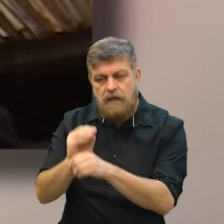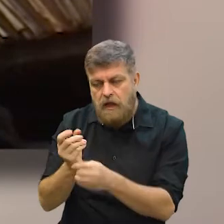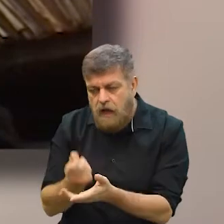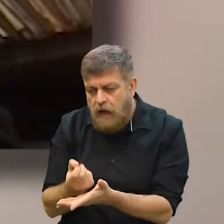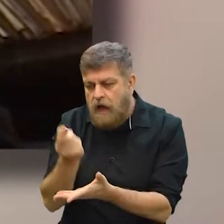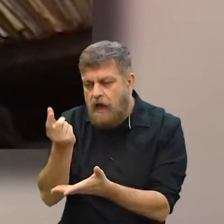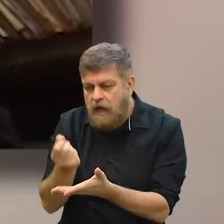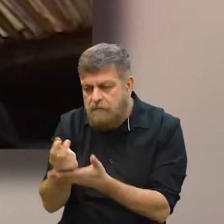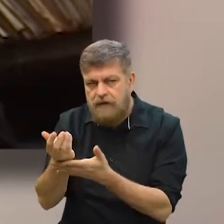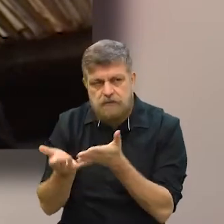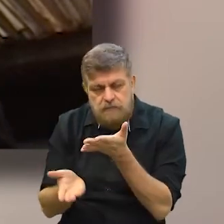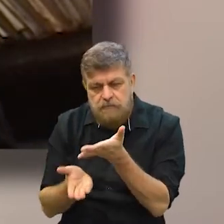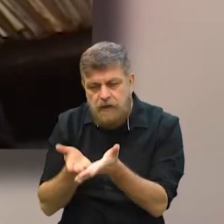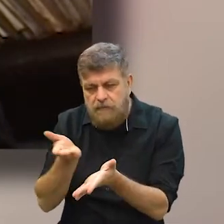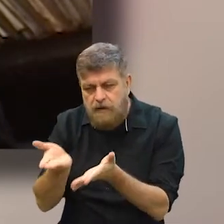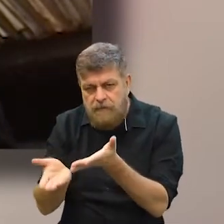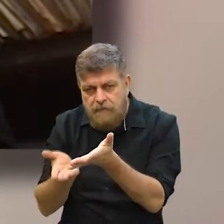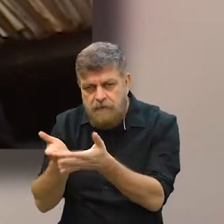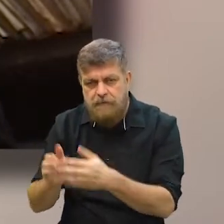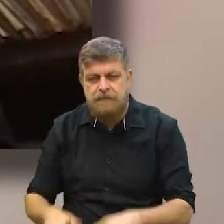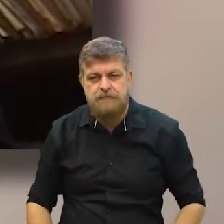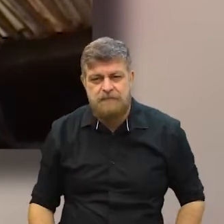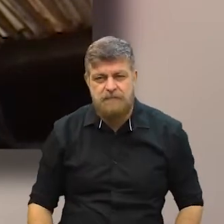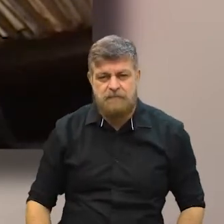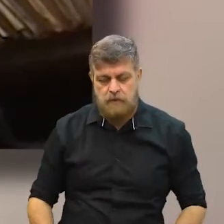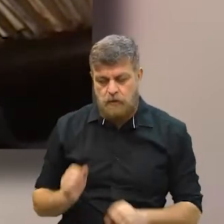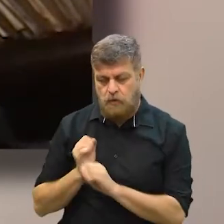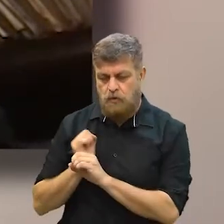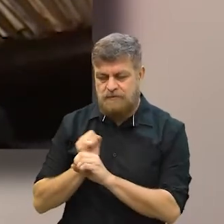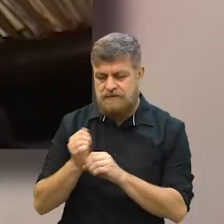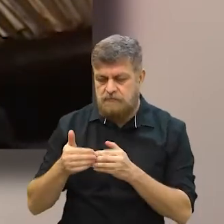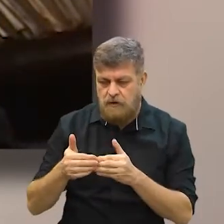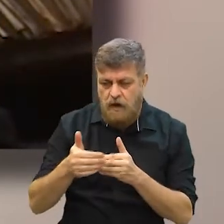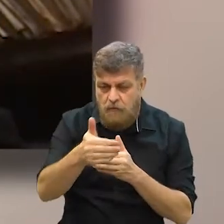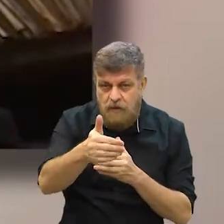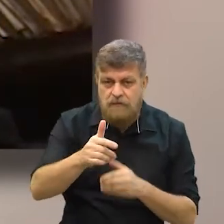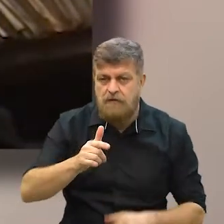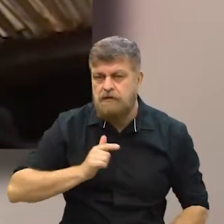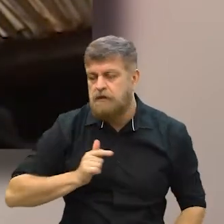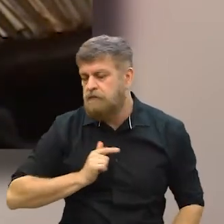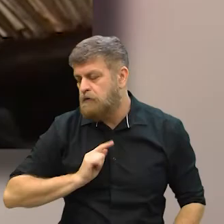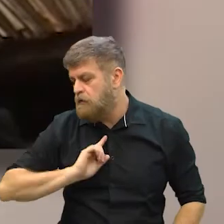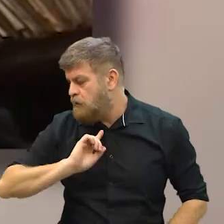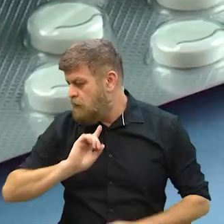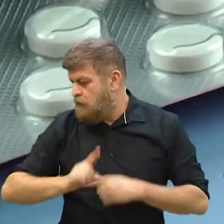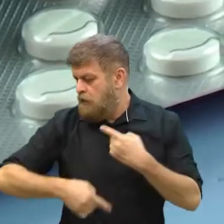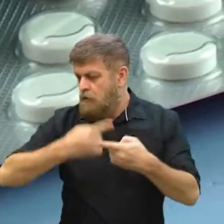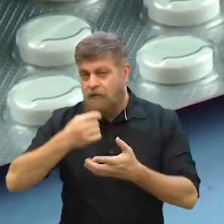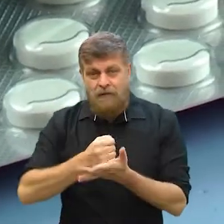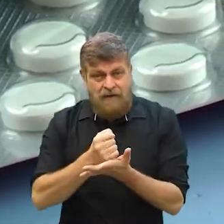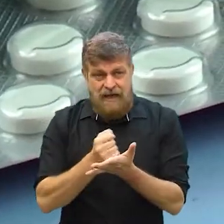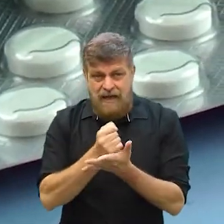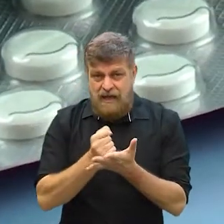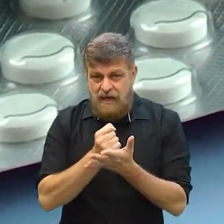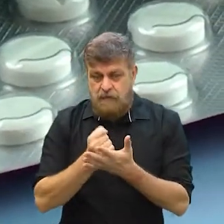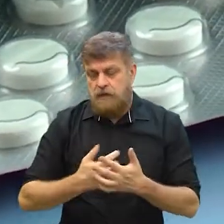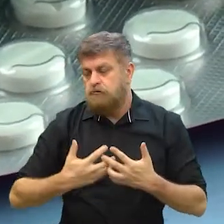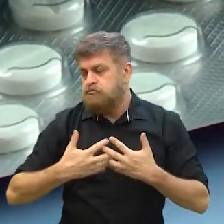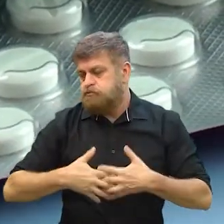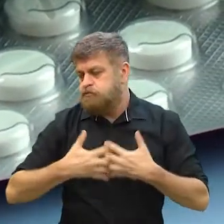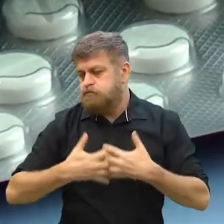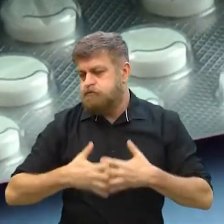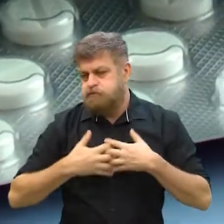e nós tivemos nos últimos anos um desenvolvimento de novas drogas